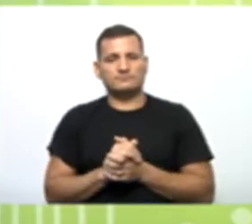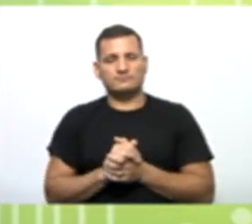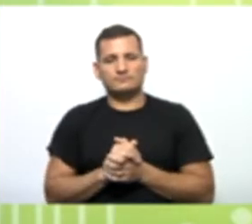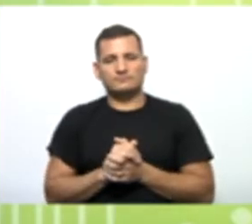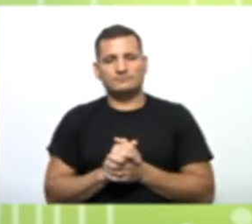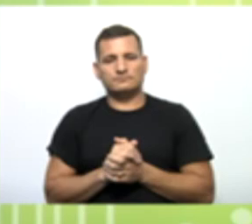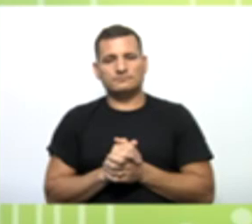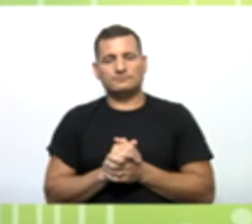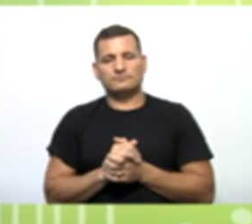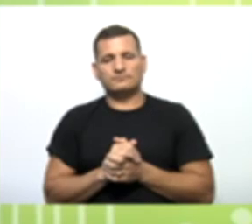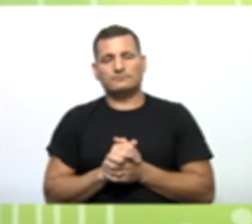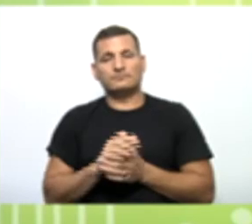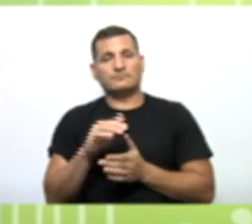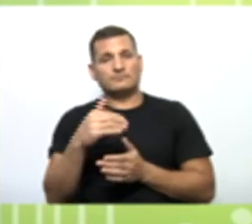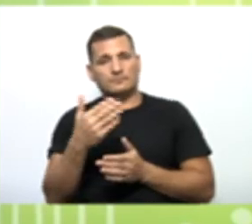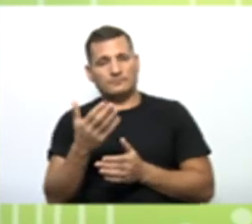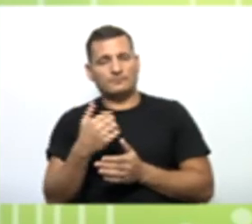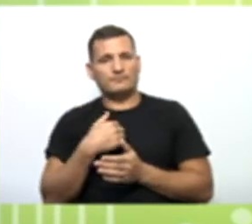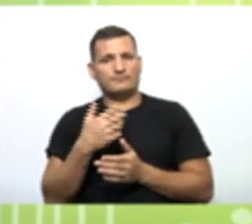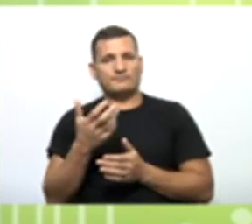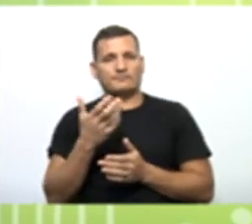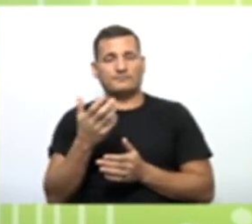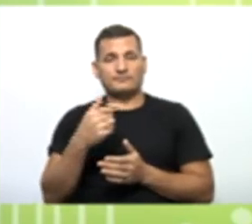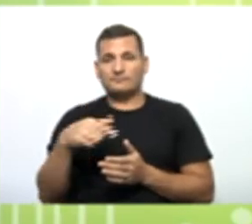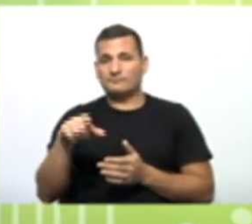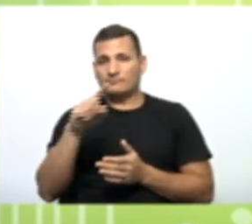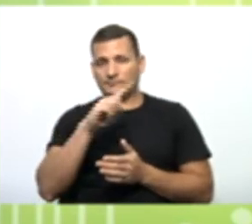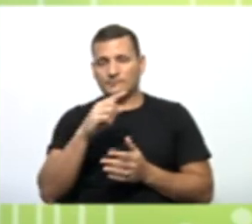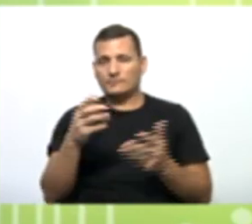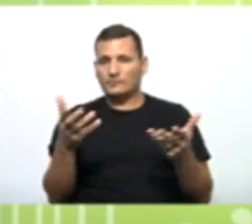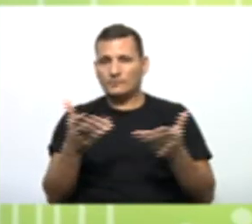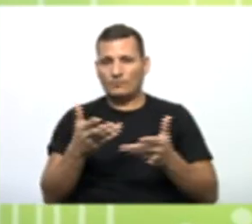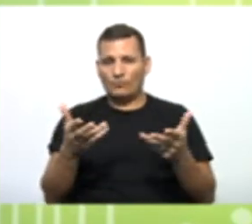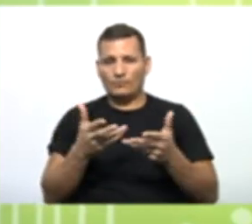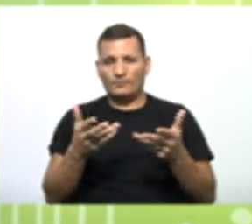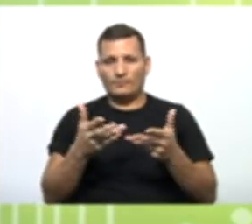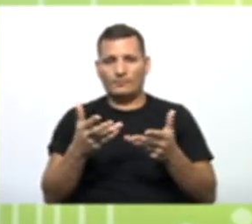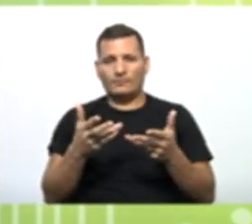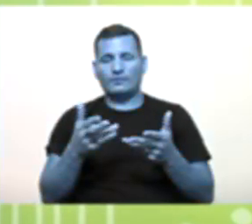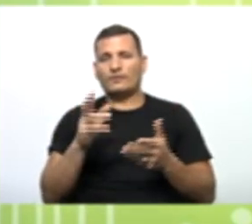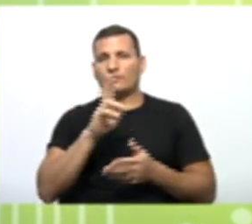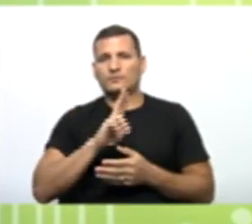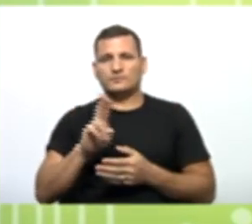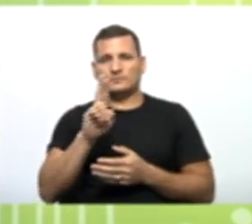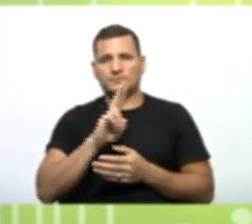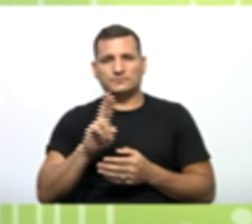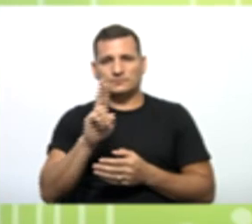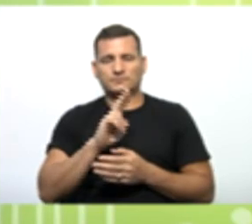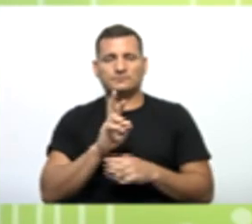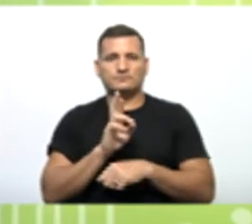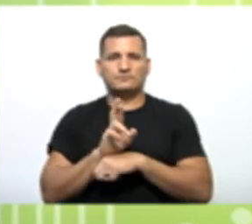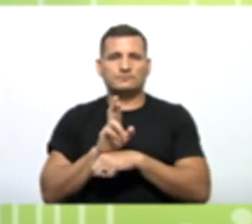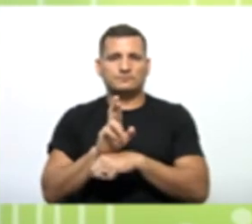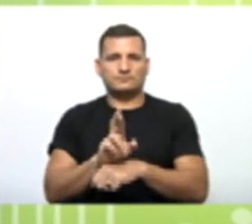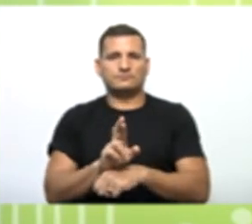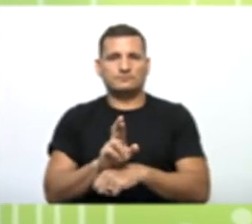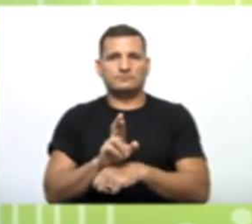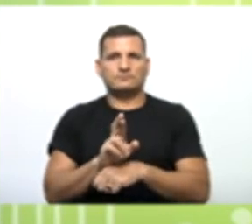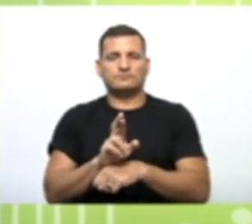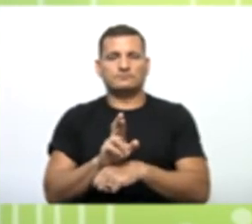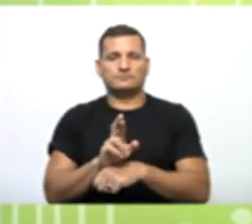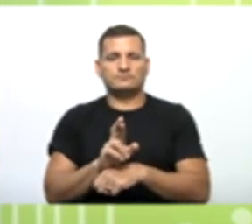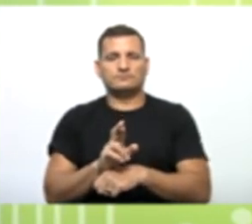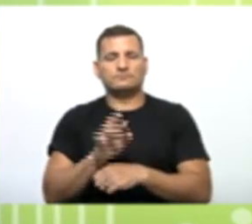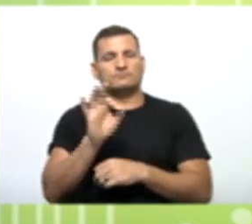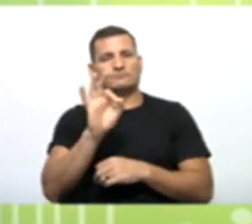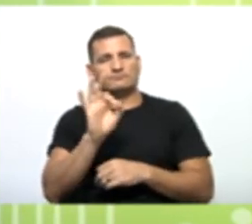que vocês levem em consideração, a partir de hoje, utilizem esses recursos que com certeza